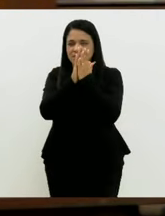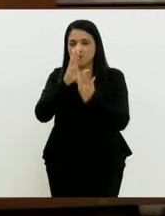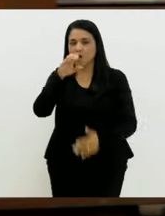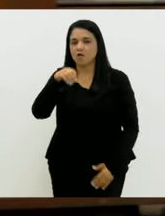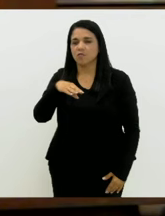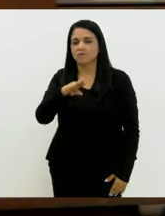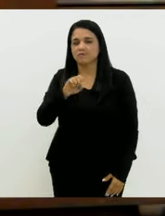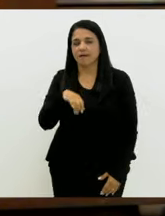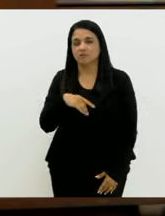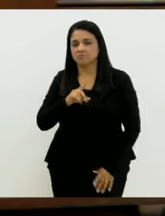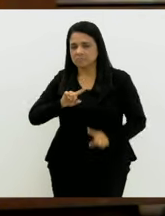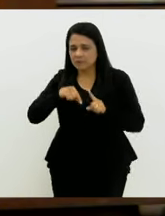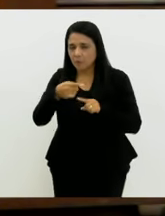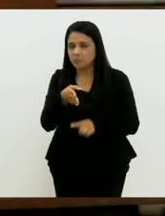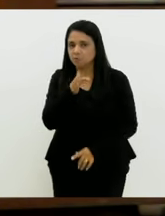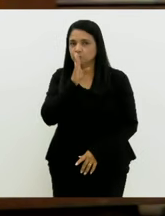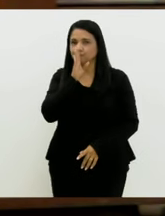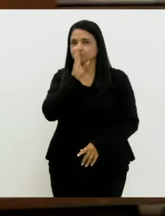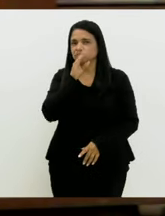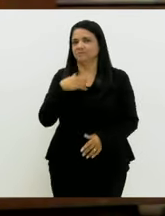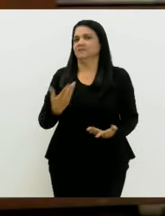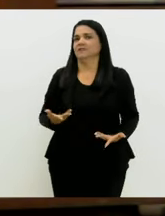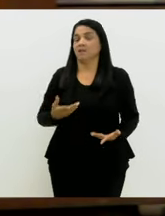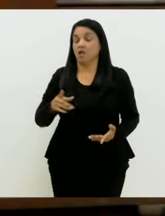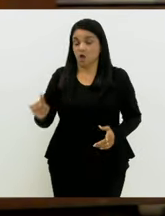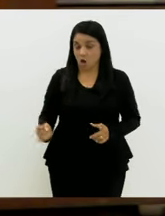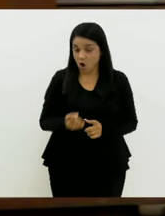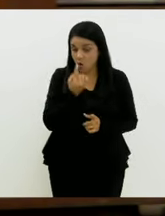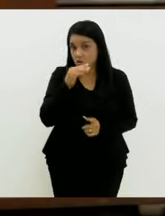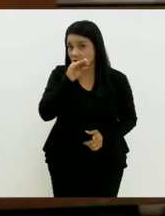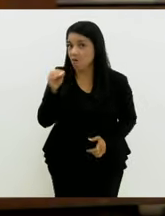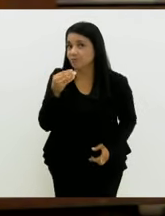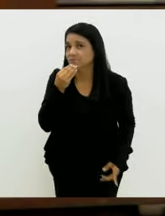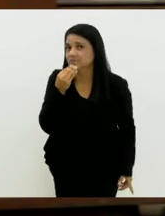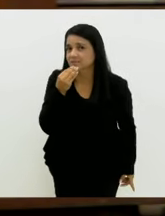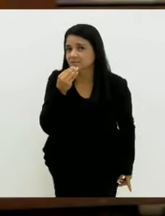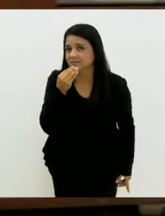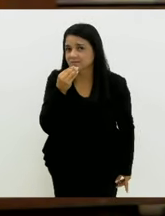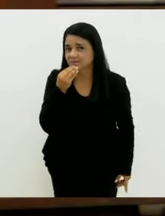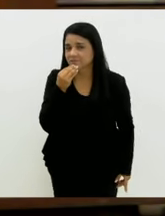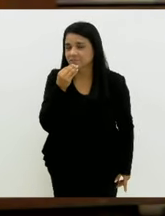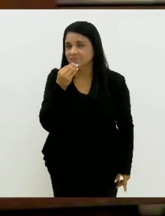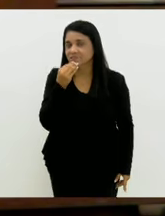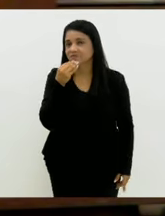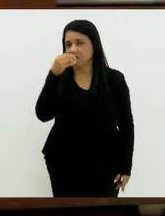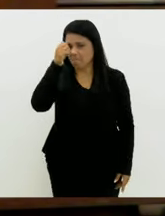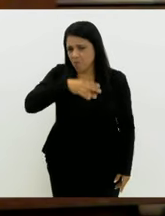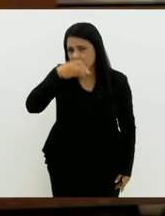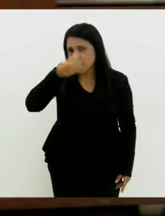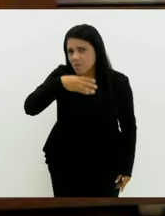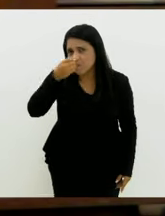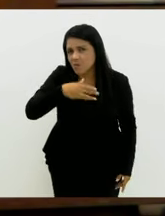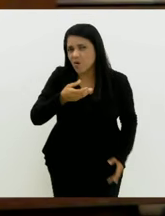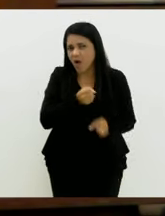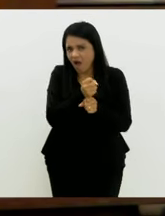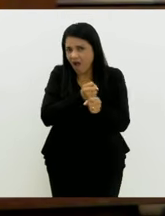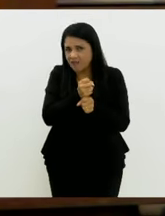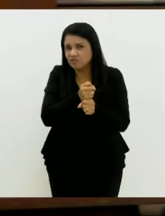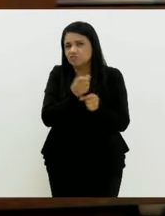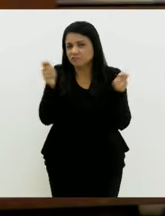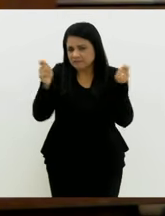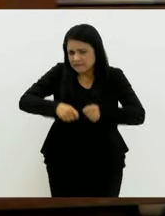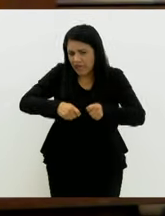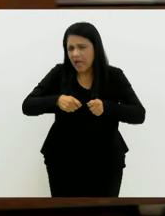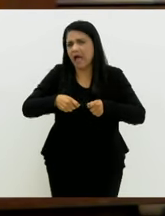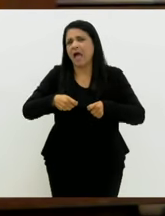para vocês que a gente tem uma oportunidade única agora. Depois de tantos abusos, eu percebo que dá sim para a gente poder